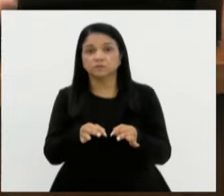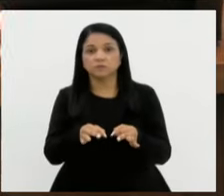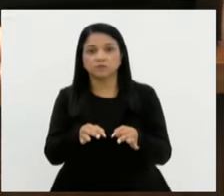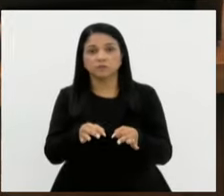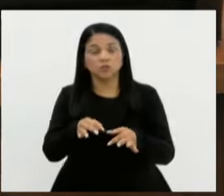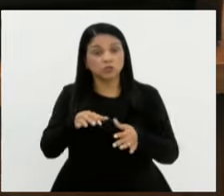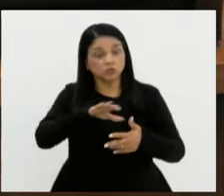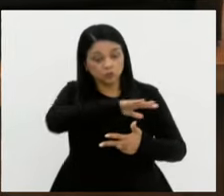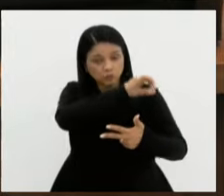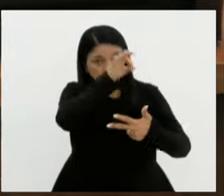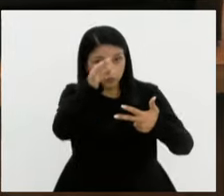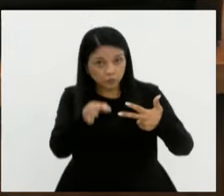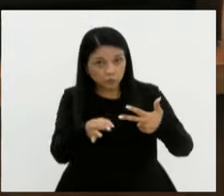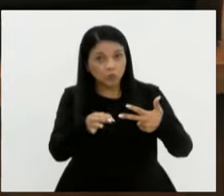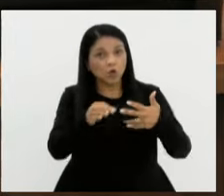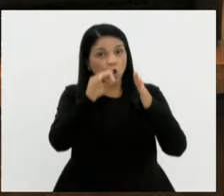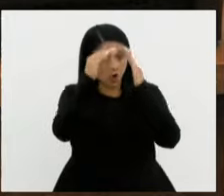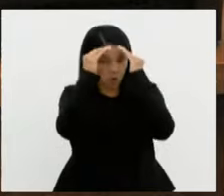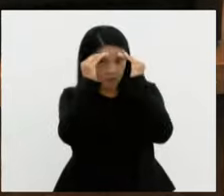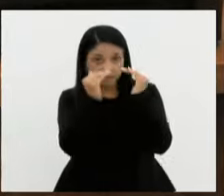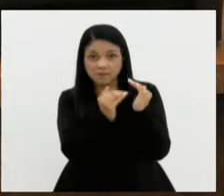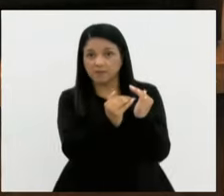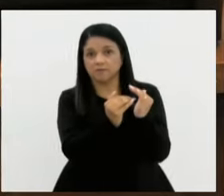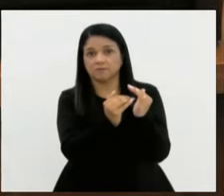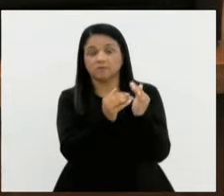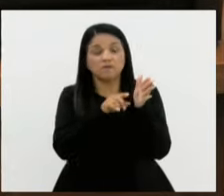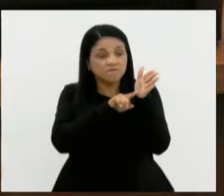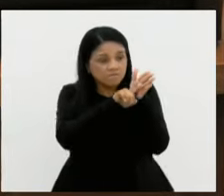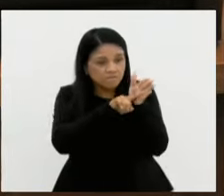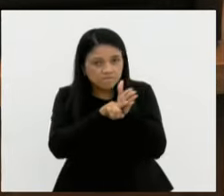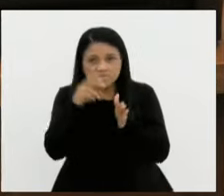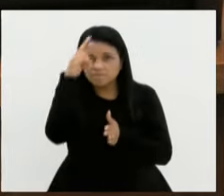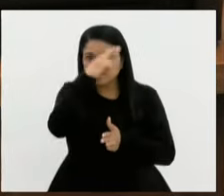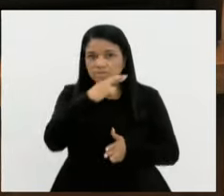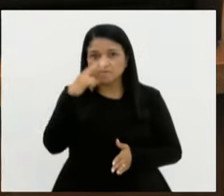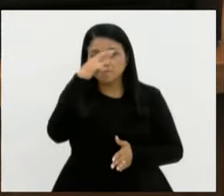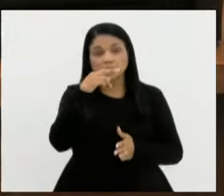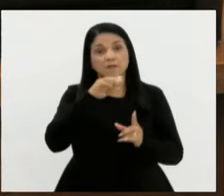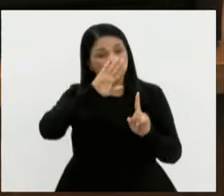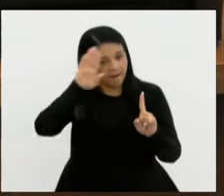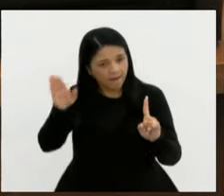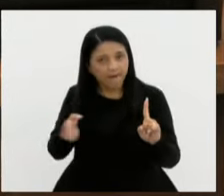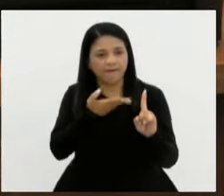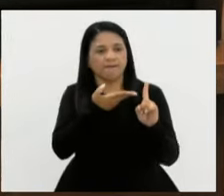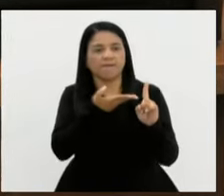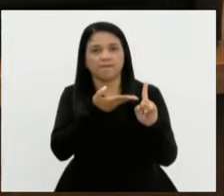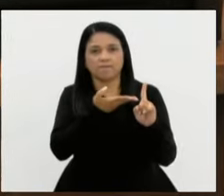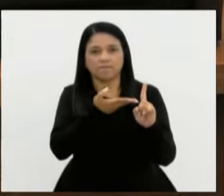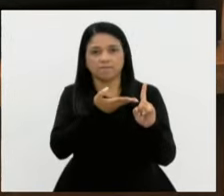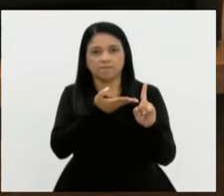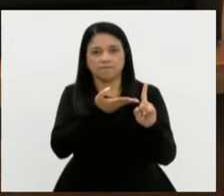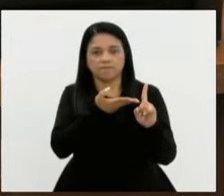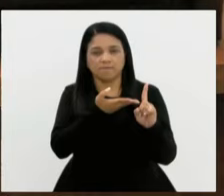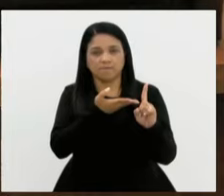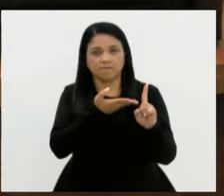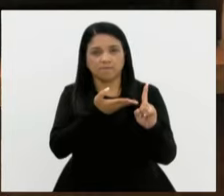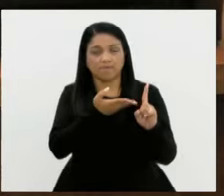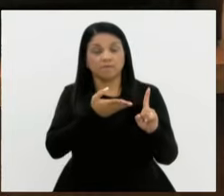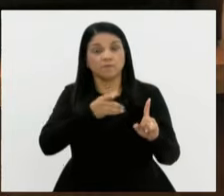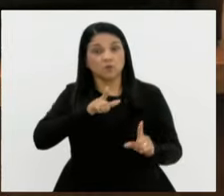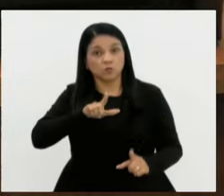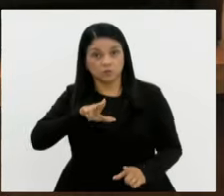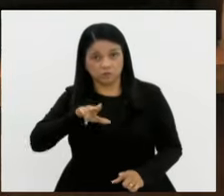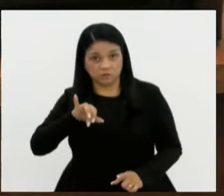campo judiciário sejam obedecidos. Ou seja, investigação, torná-la ré e depois, se for esta